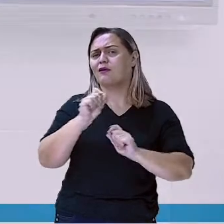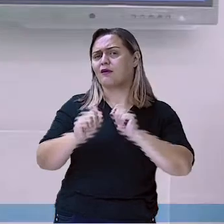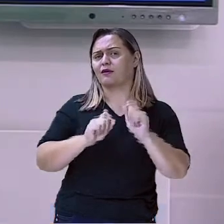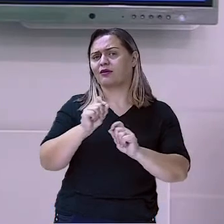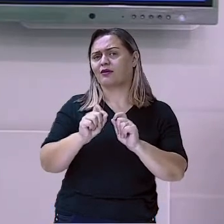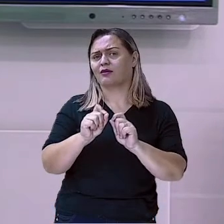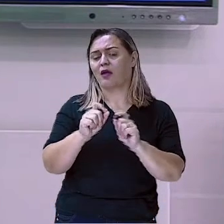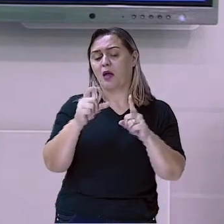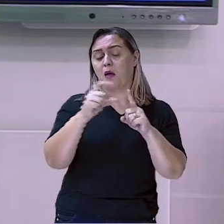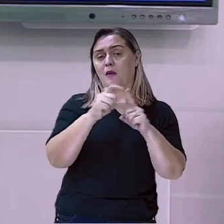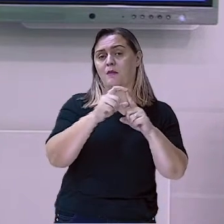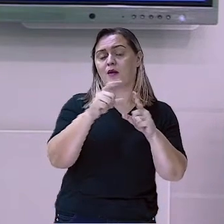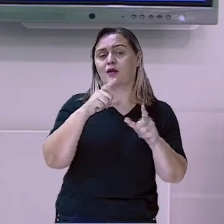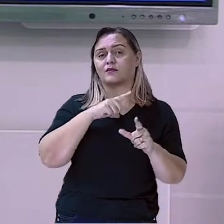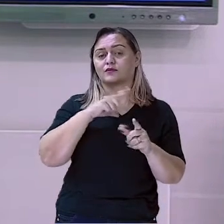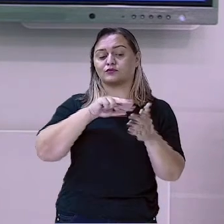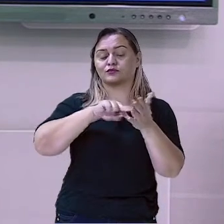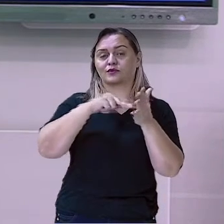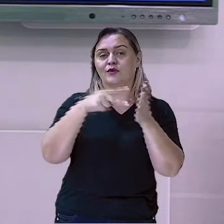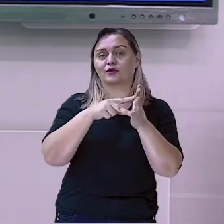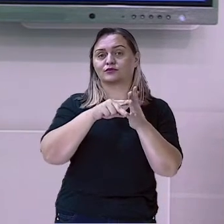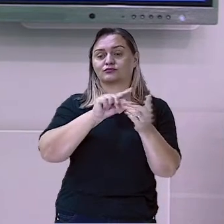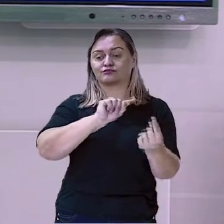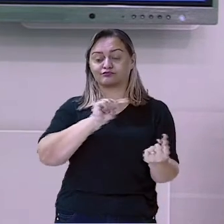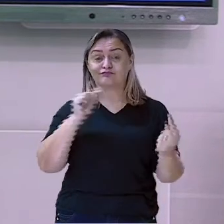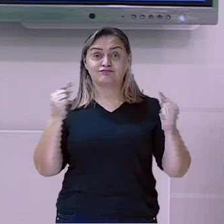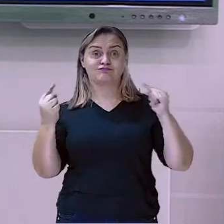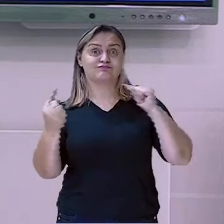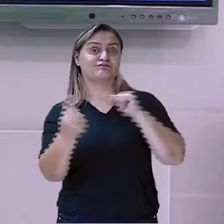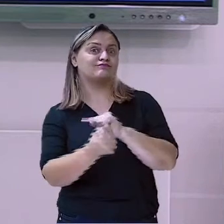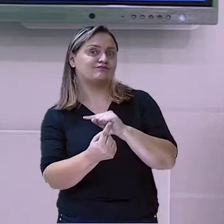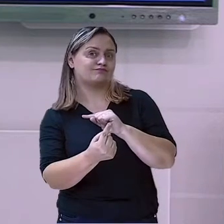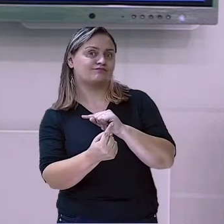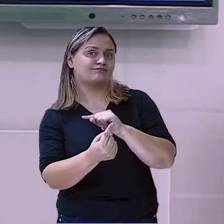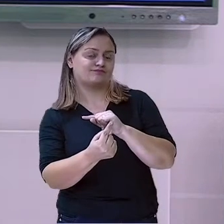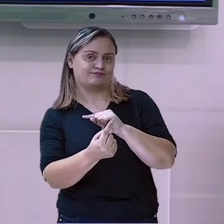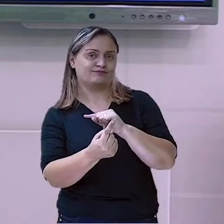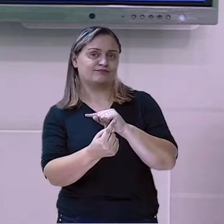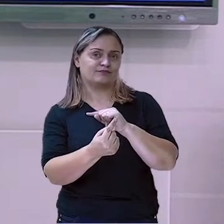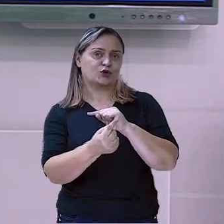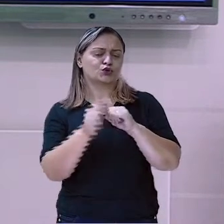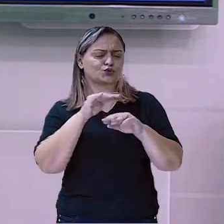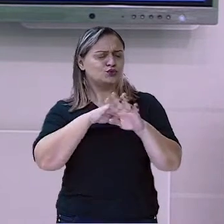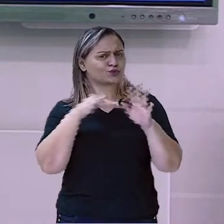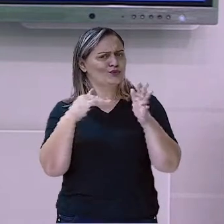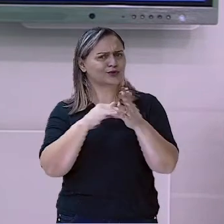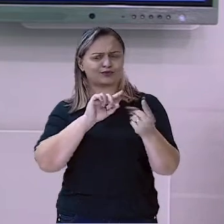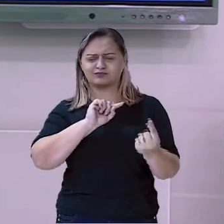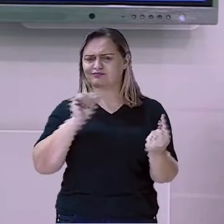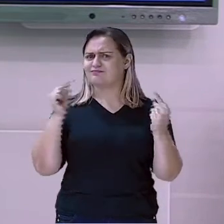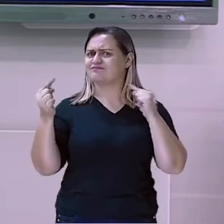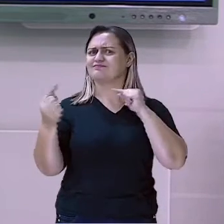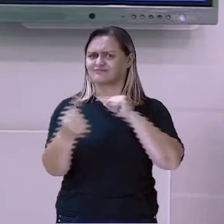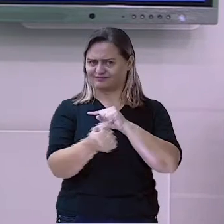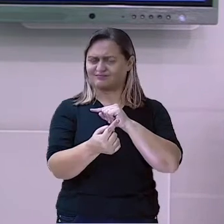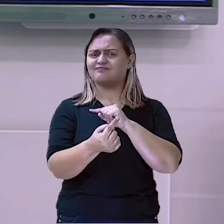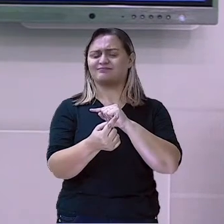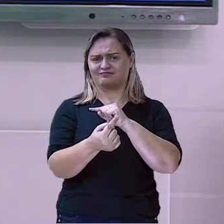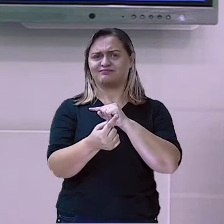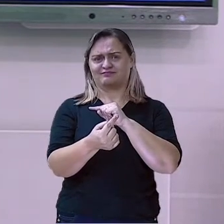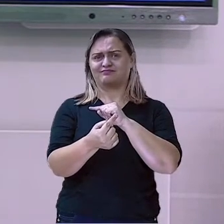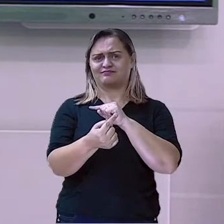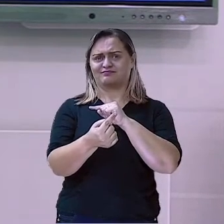aquele que possui nome diferente. Um significa uma coisa e a outra totalmente oposta àquilo. Vamos